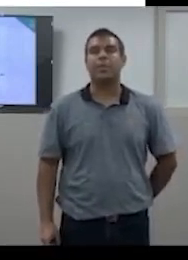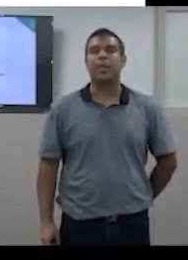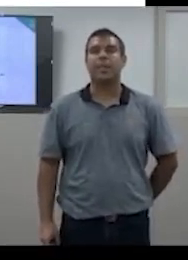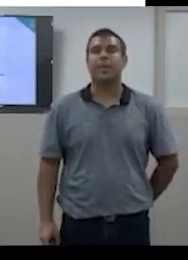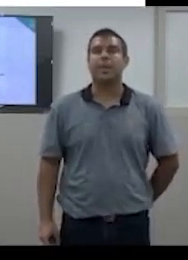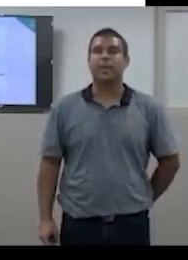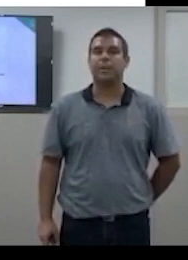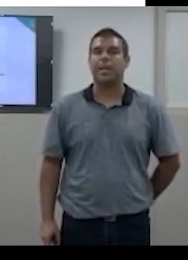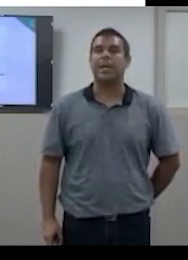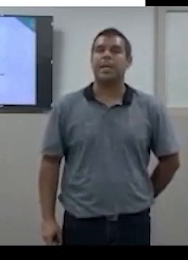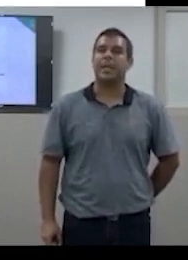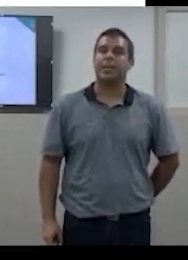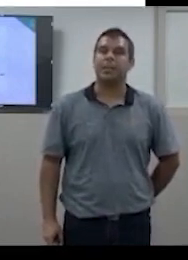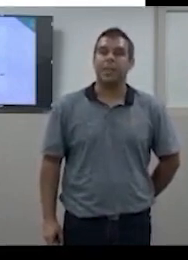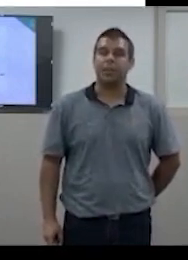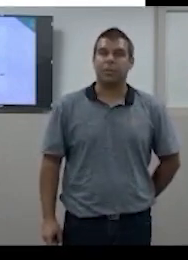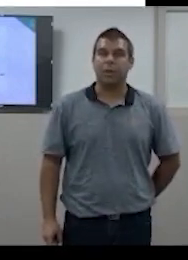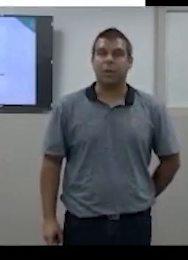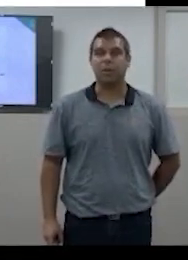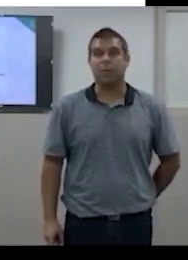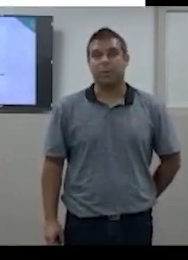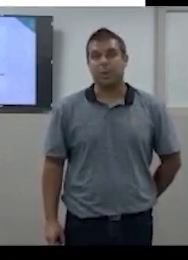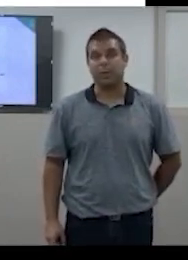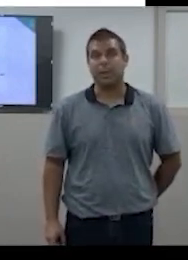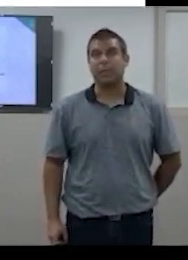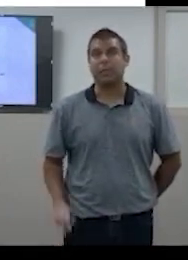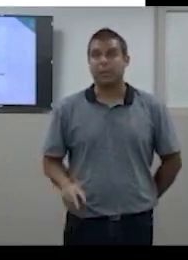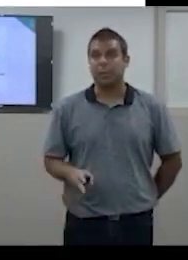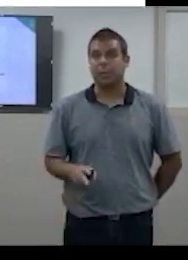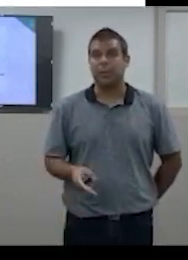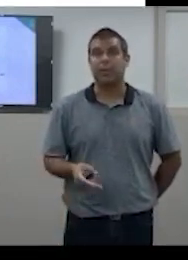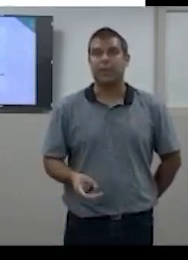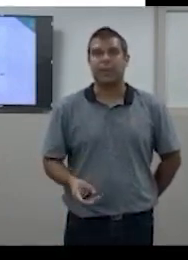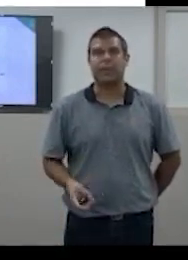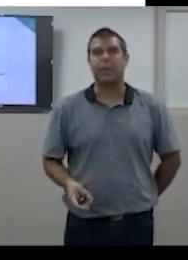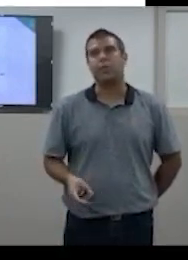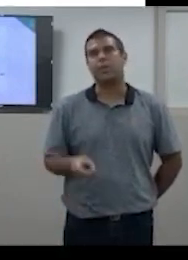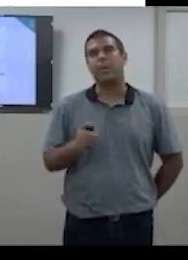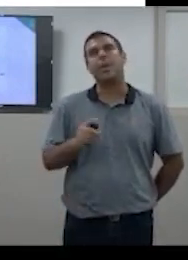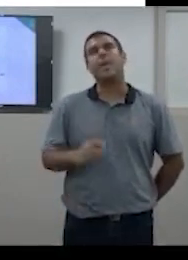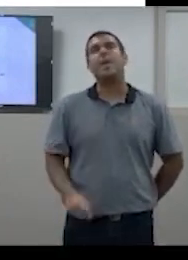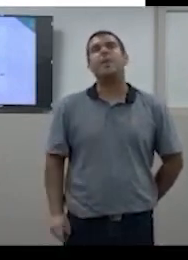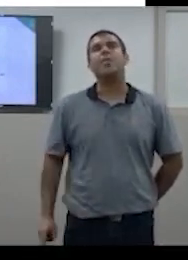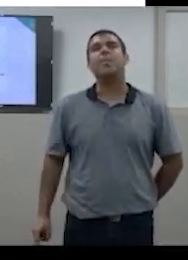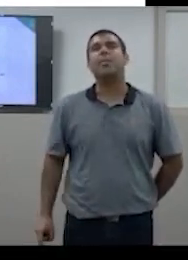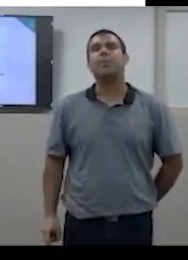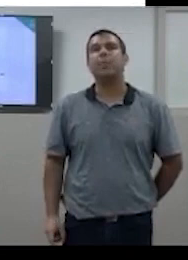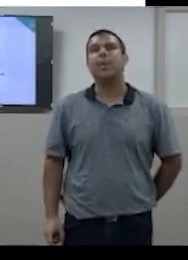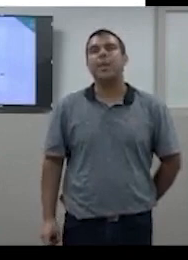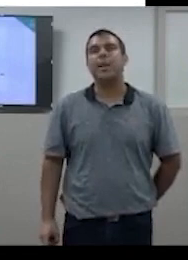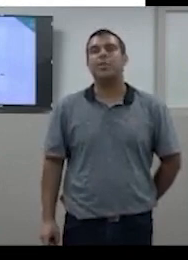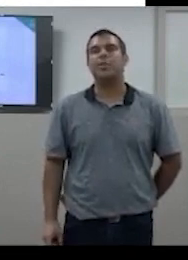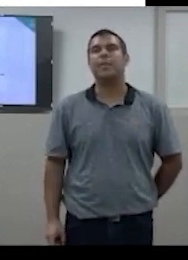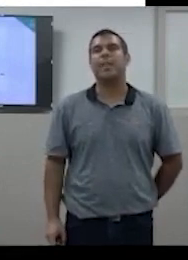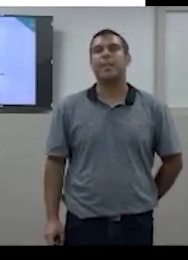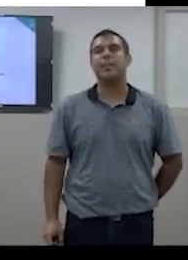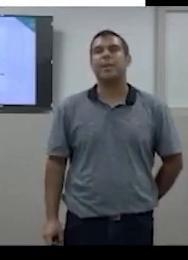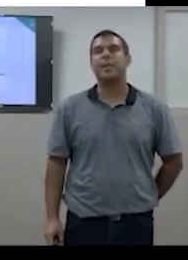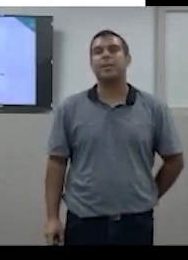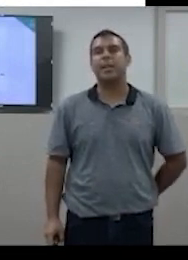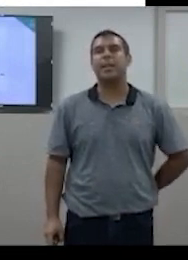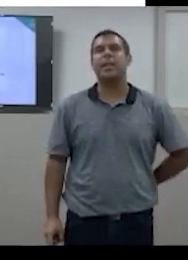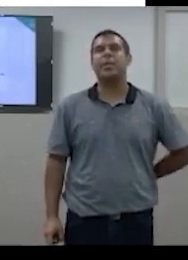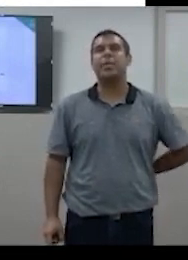ponto B a gente vai estar trabalhando ali entre o estado sólido e o estado líquido, os dois coexistem nessa região ali. E o ponto D a gente vai